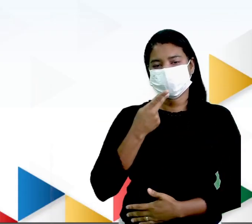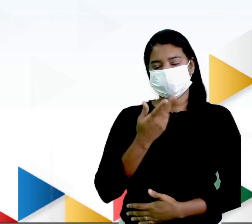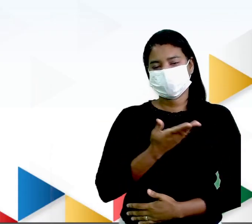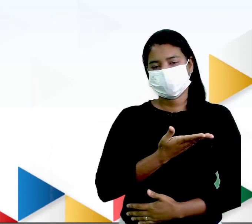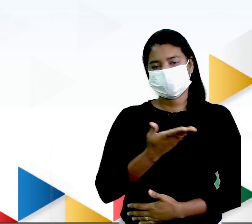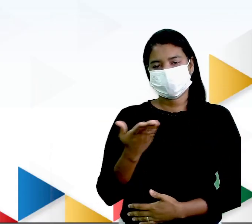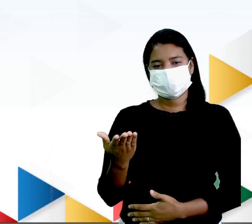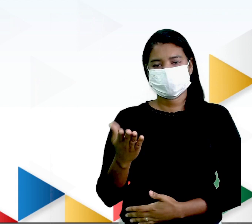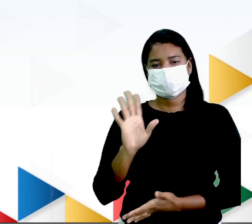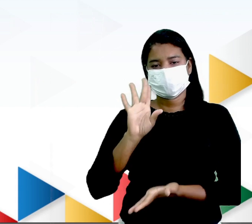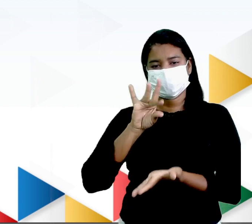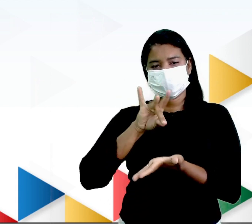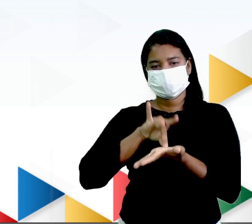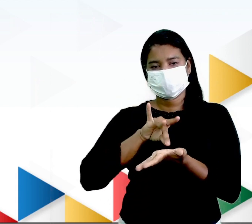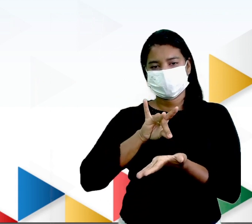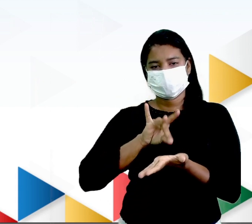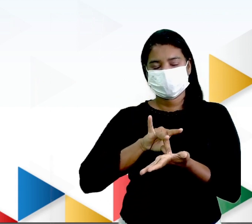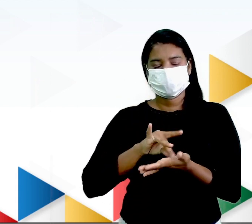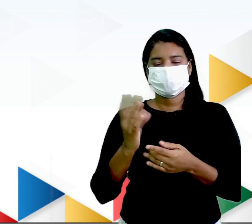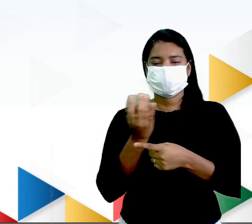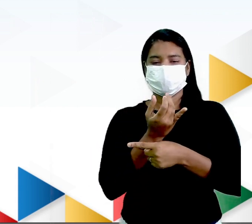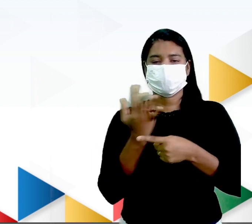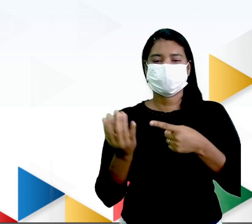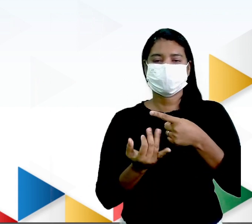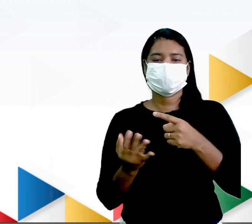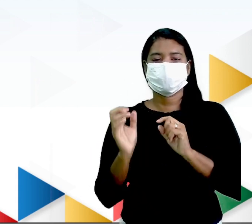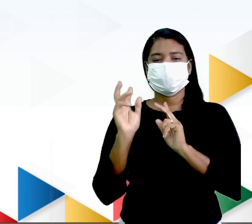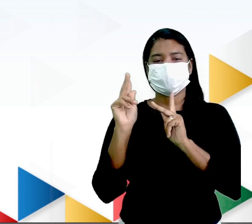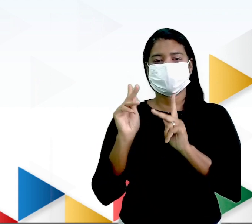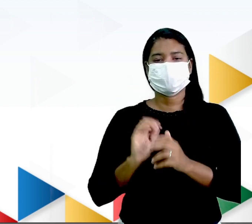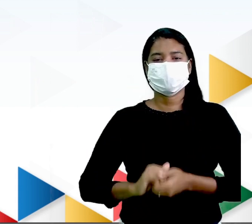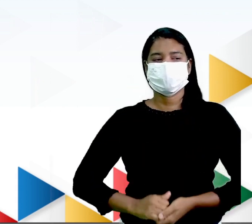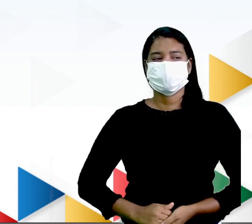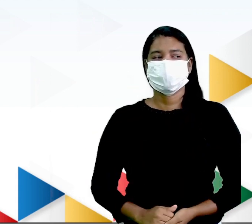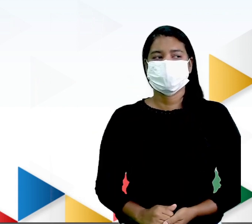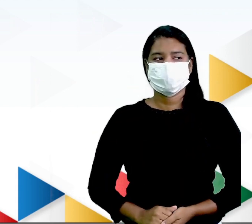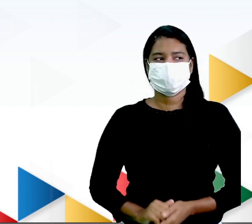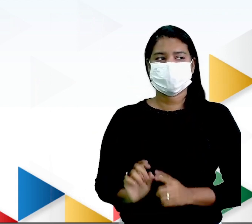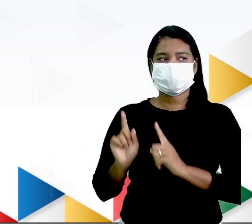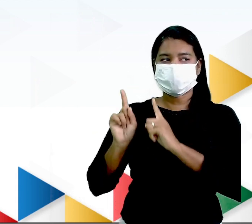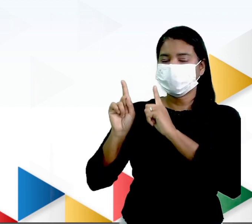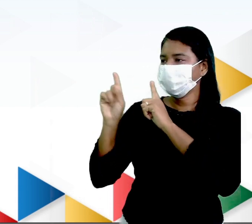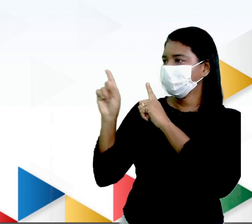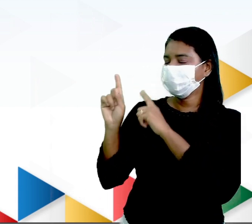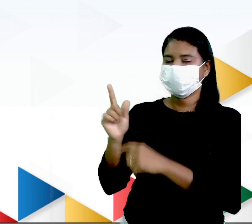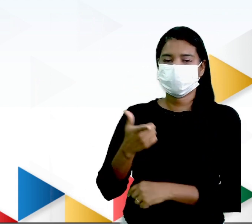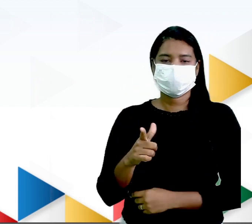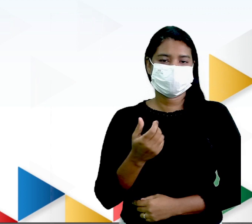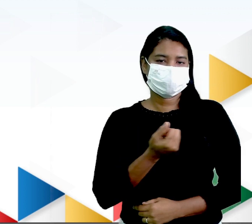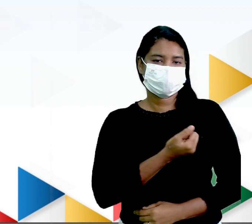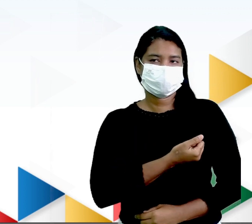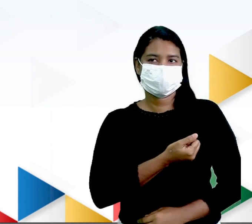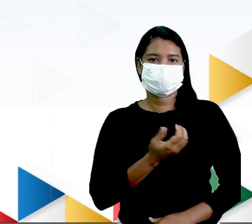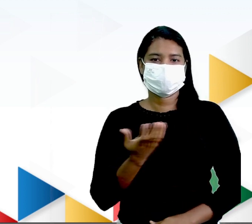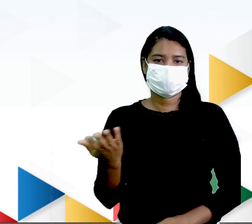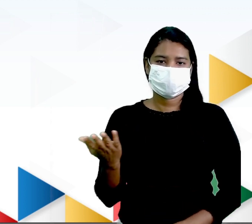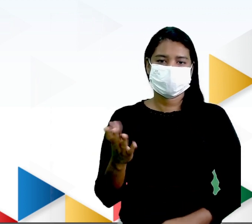do conceito de fração, ok? Essas medidas fracionárias não são números naturais,